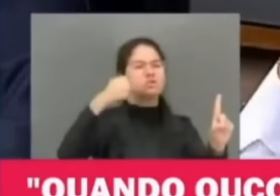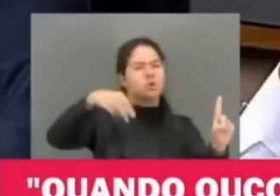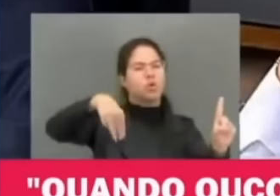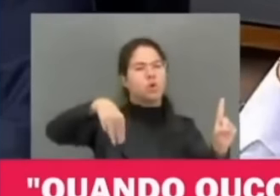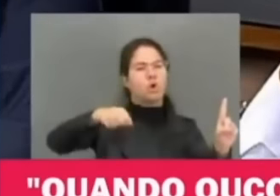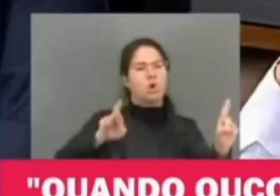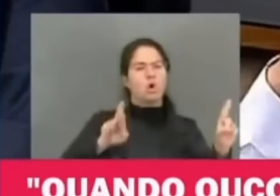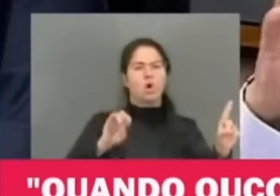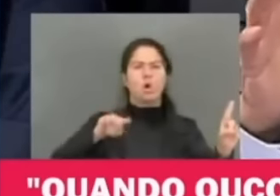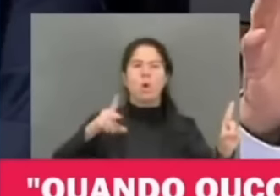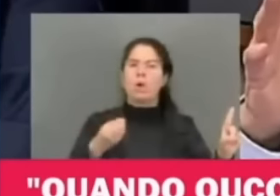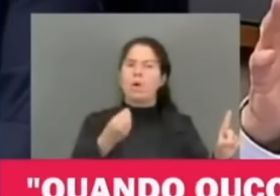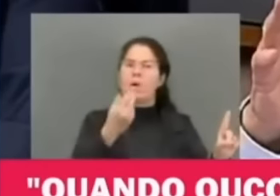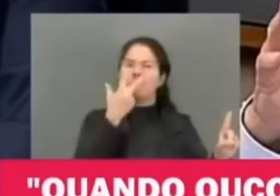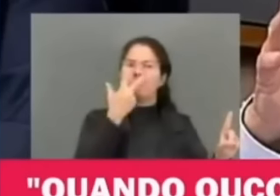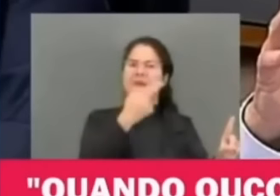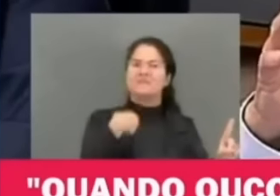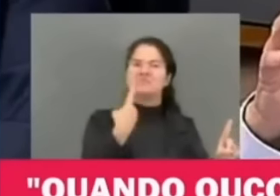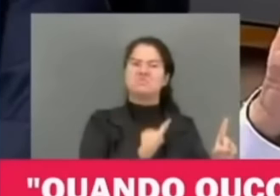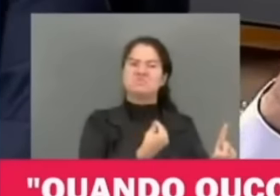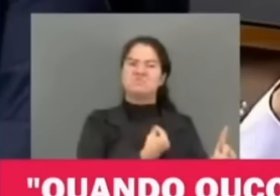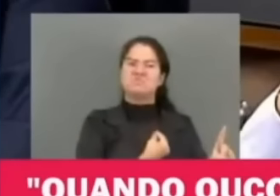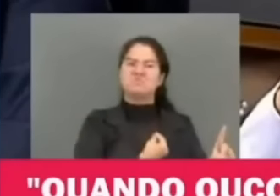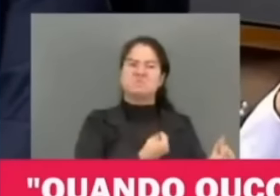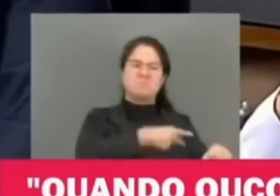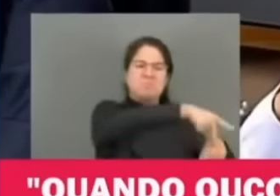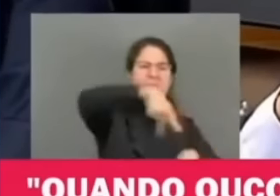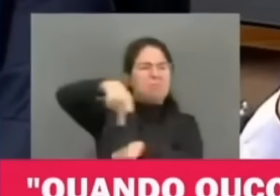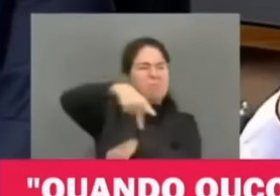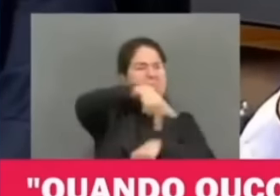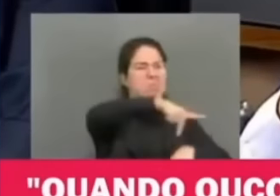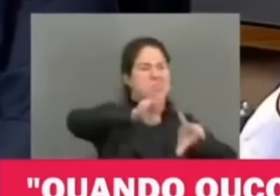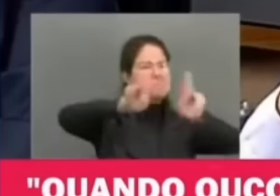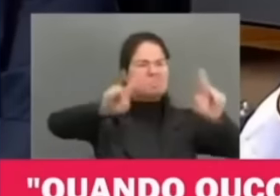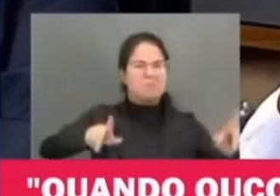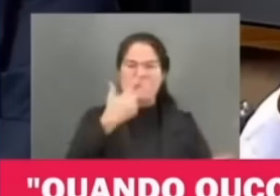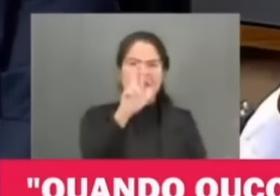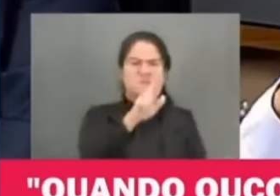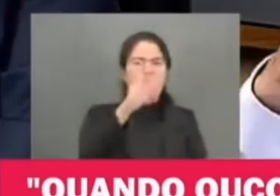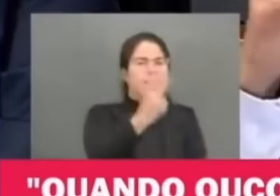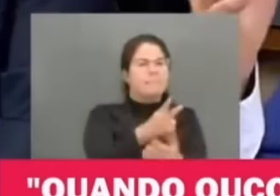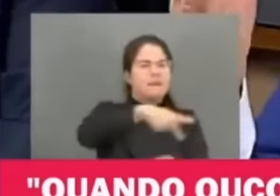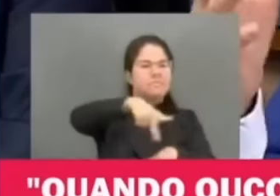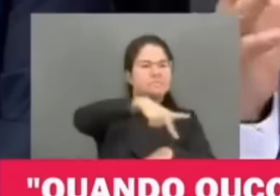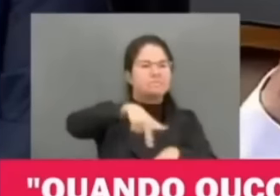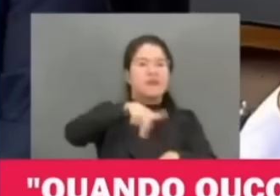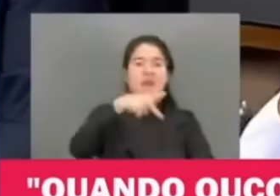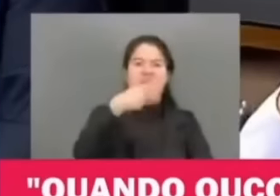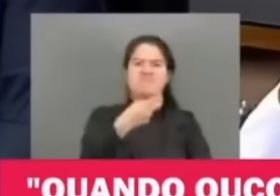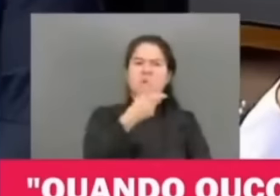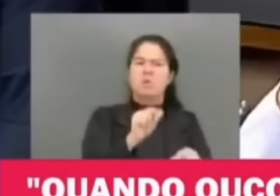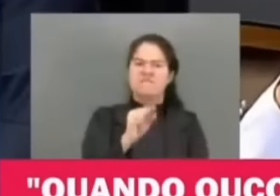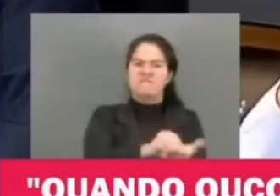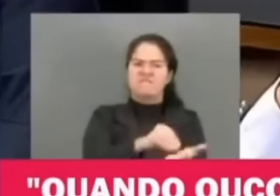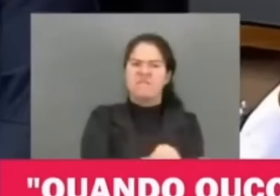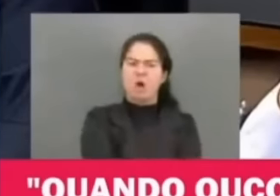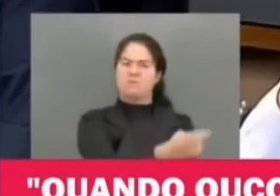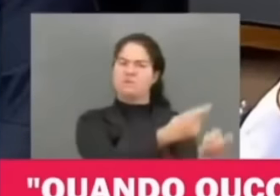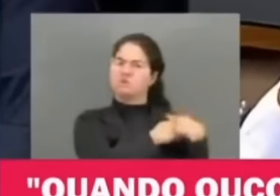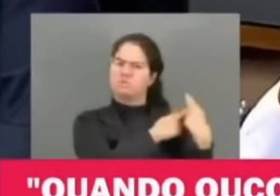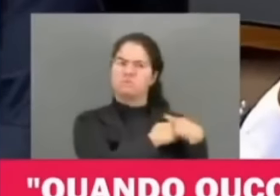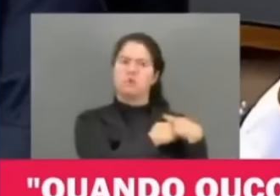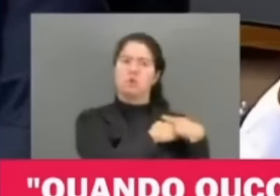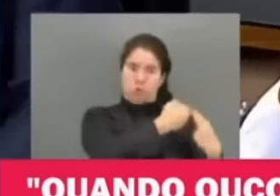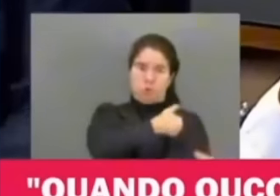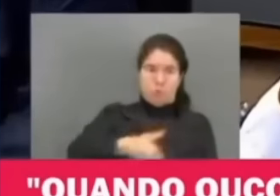parecendo que nós não vivemos no mesmo país que o senador Marinho fala da irresponsabilidade